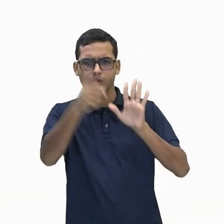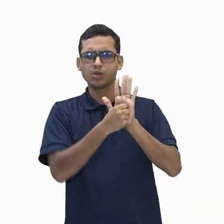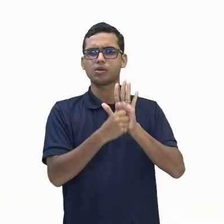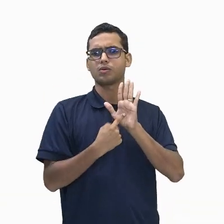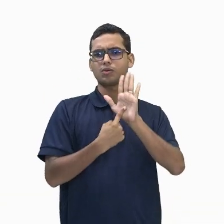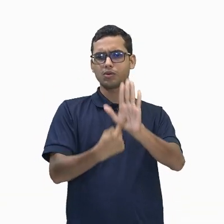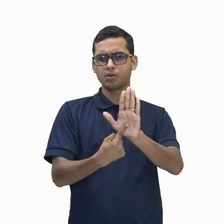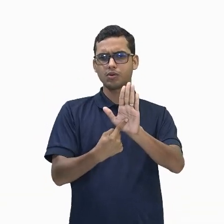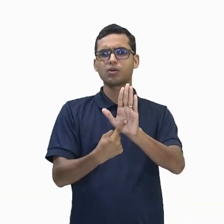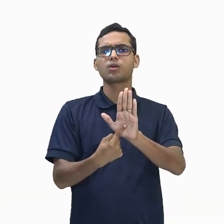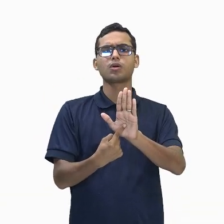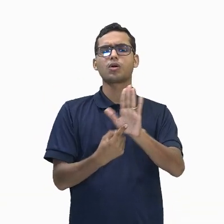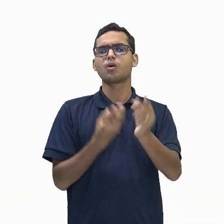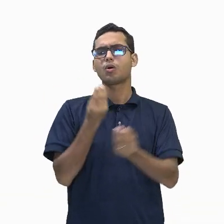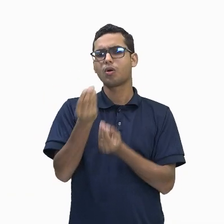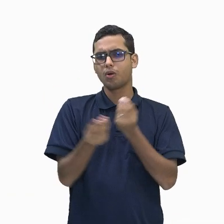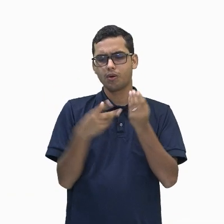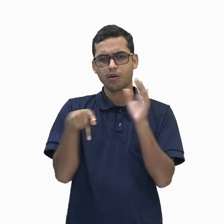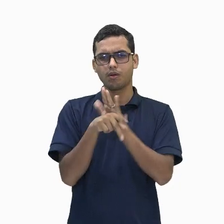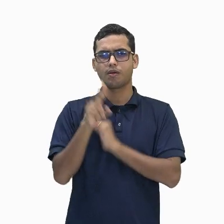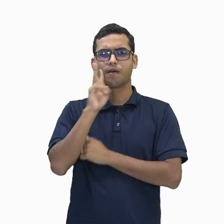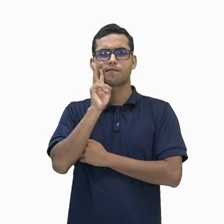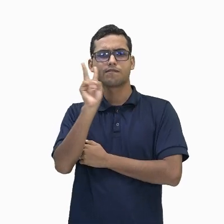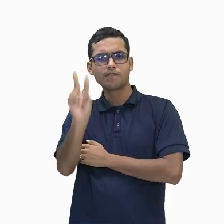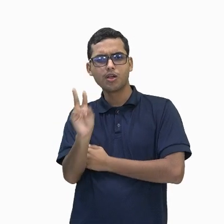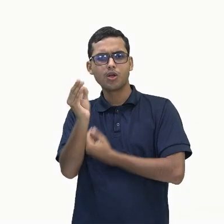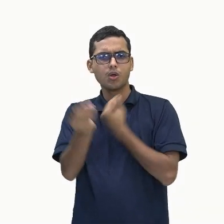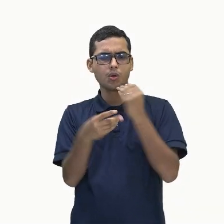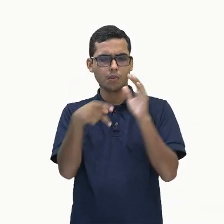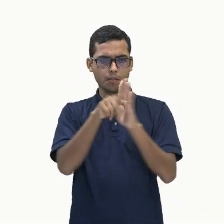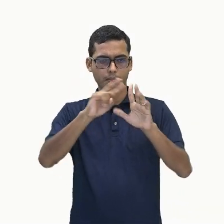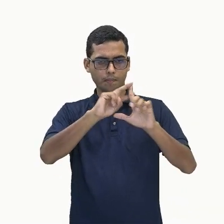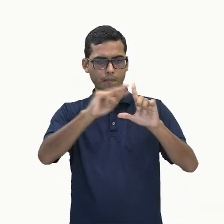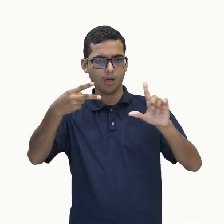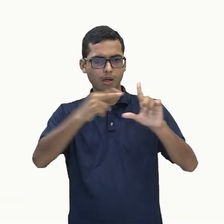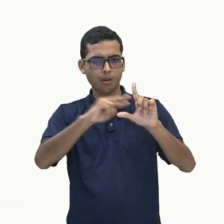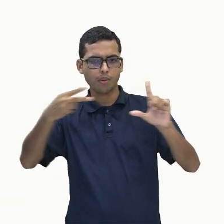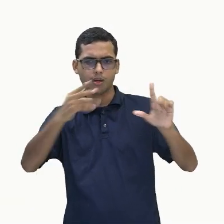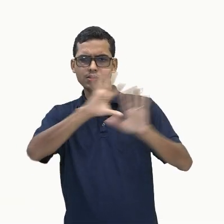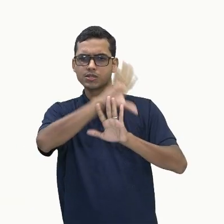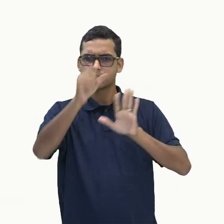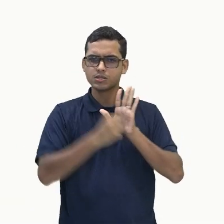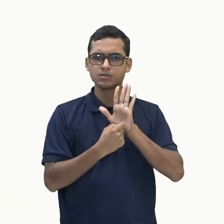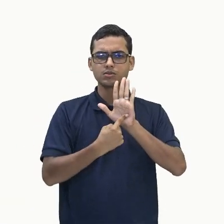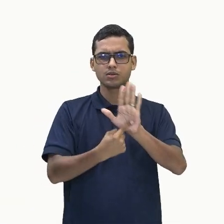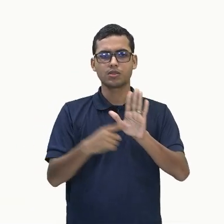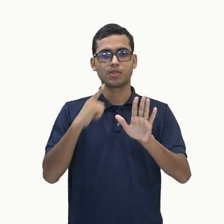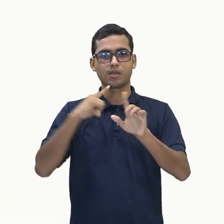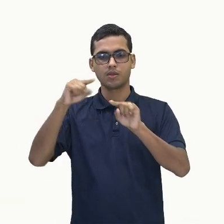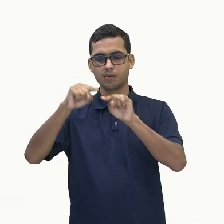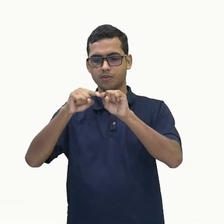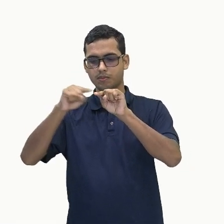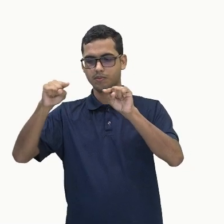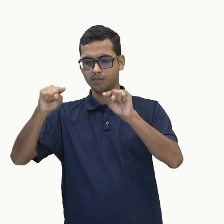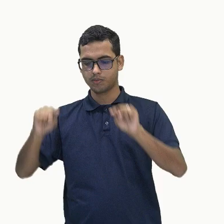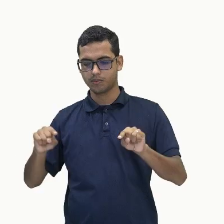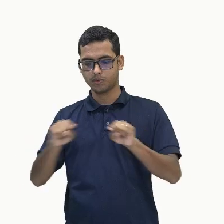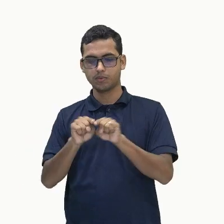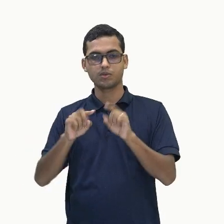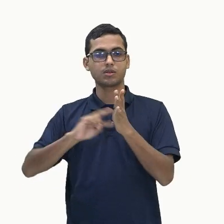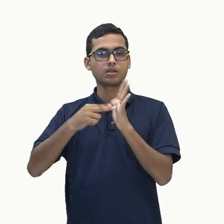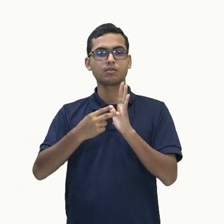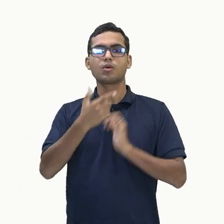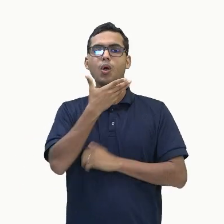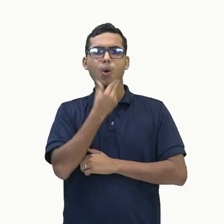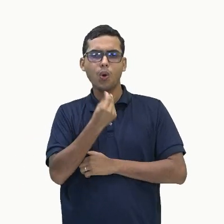fazer a leitura do heredograma. Percebam, então, aqui na nossa imagem, que nós temos o quadrado que sempre vai representar indivíduos do